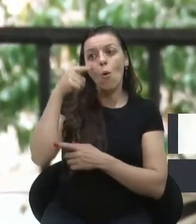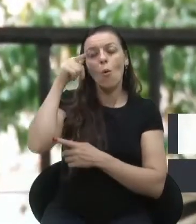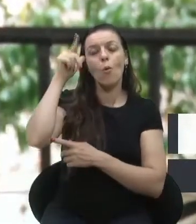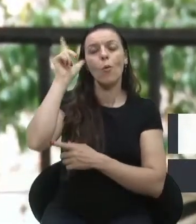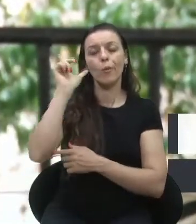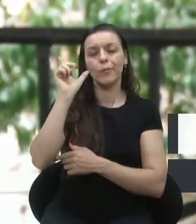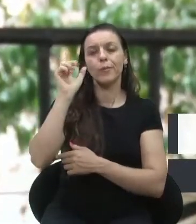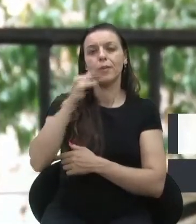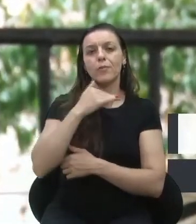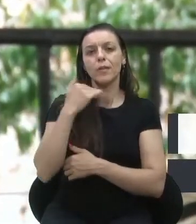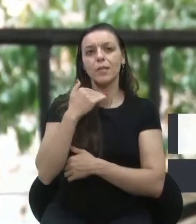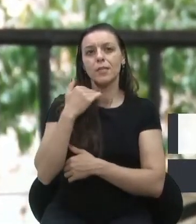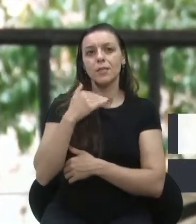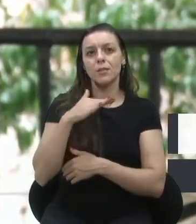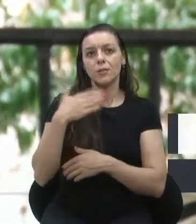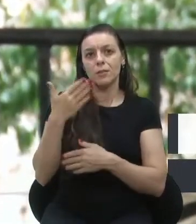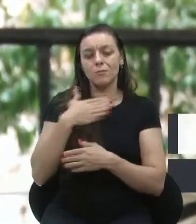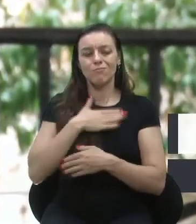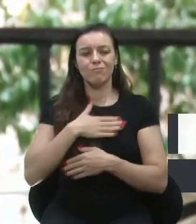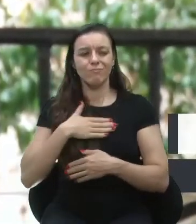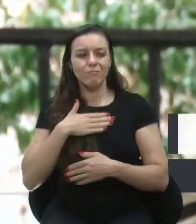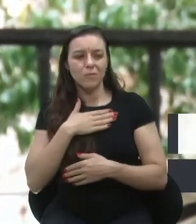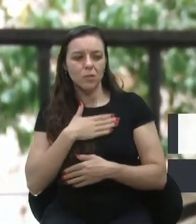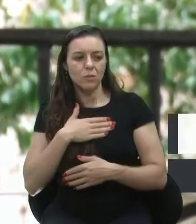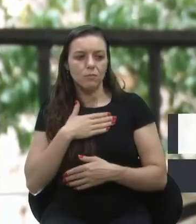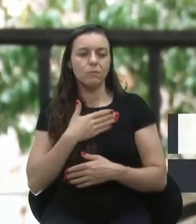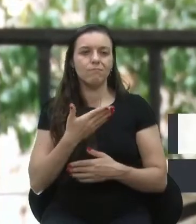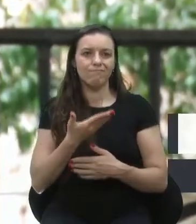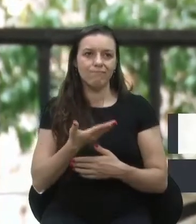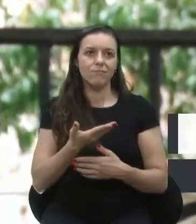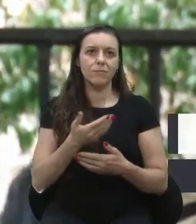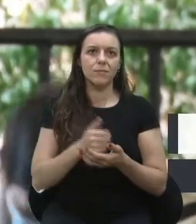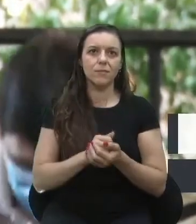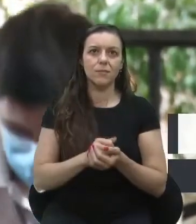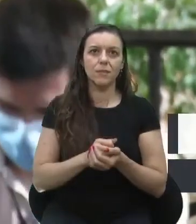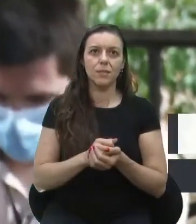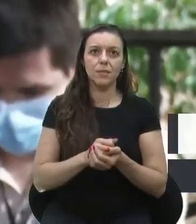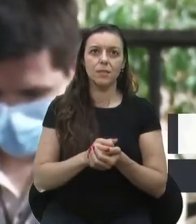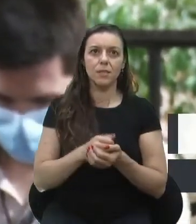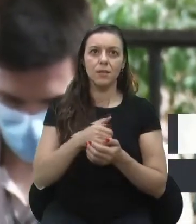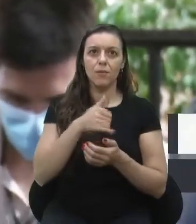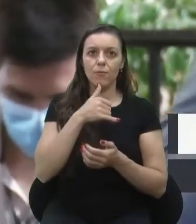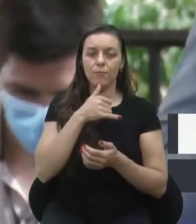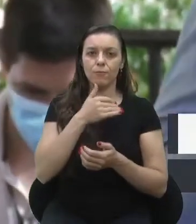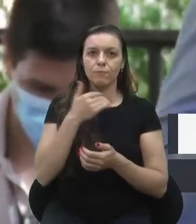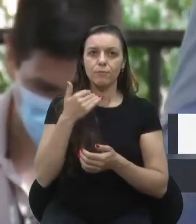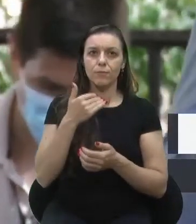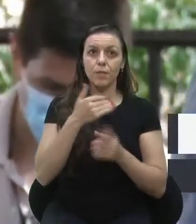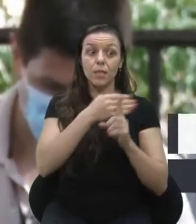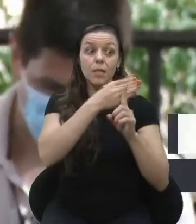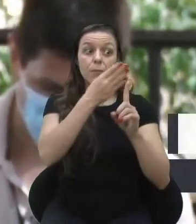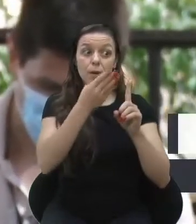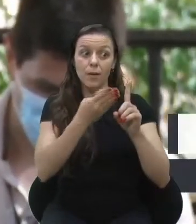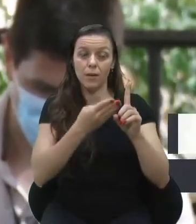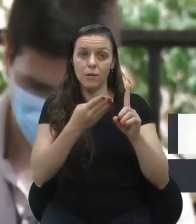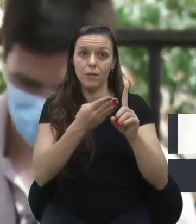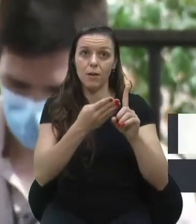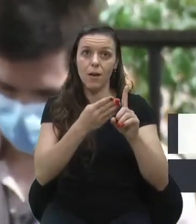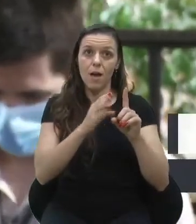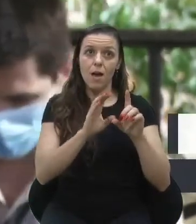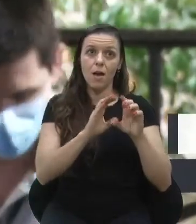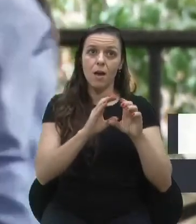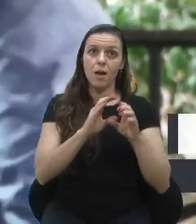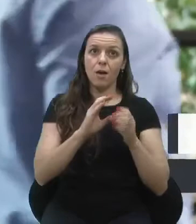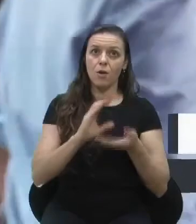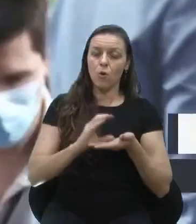ontem. Então, gostaria de externar aqui meus sentimentos a todos os familiares e fazer um voto de congratulação aqui a toda a comissão